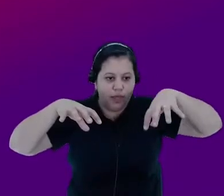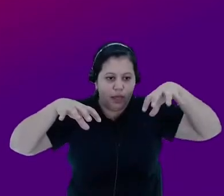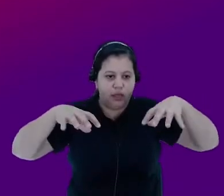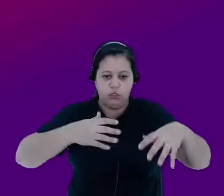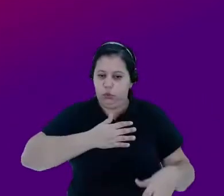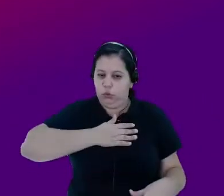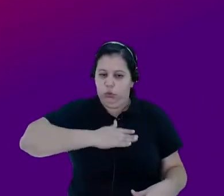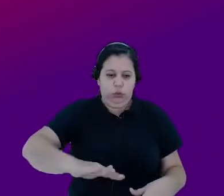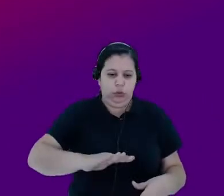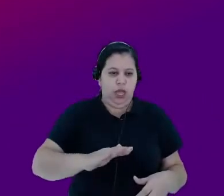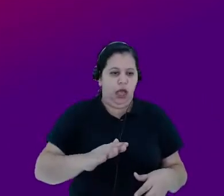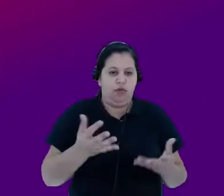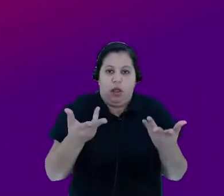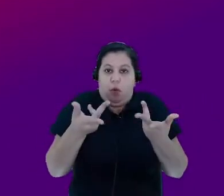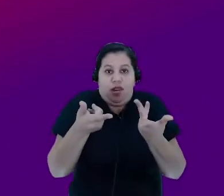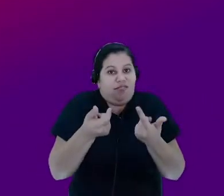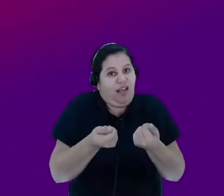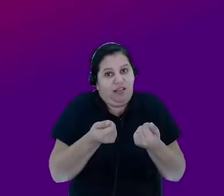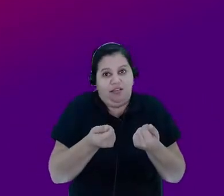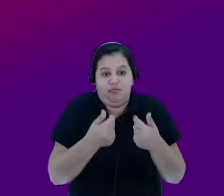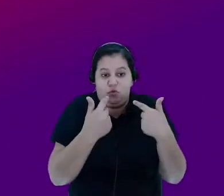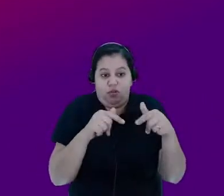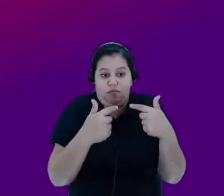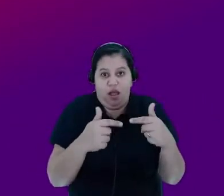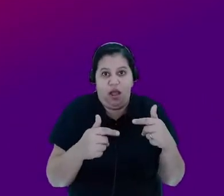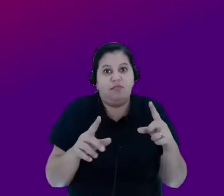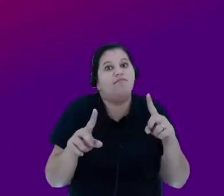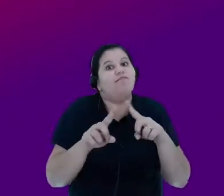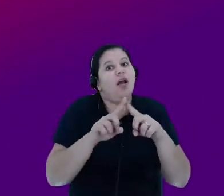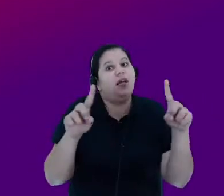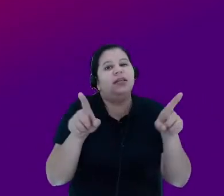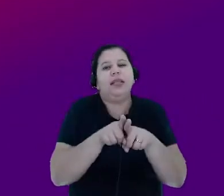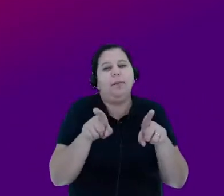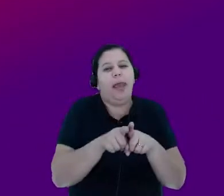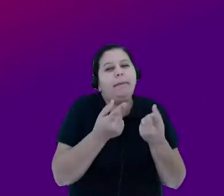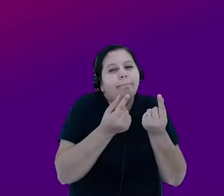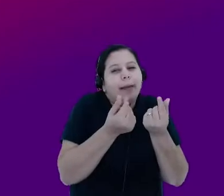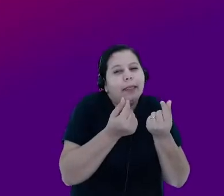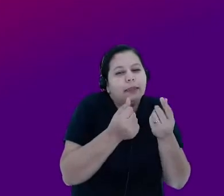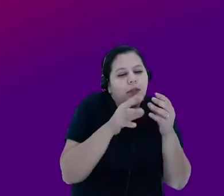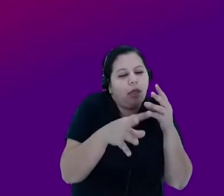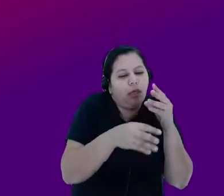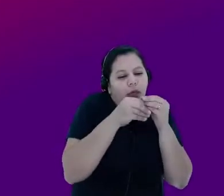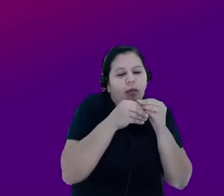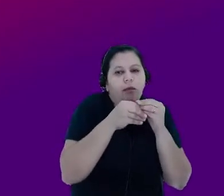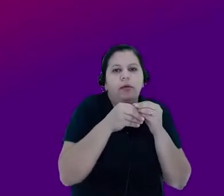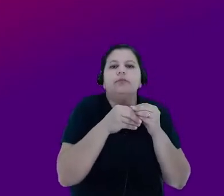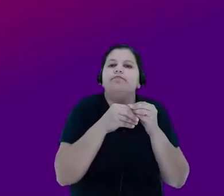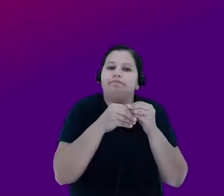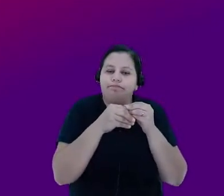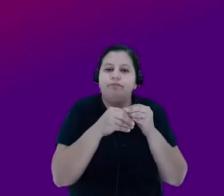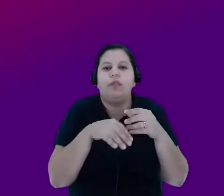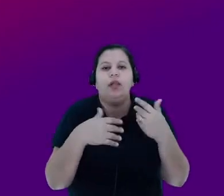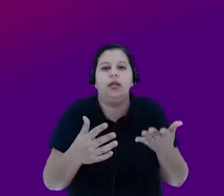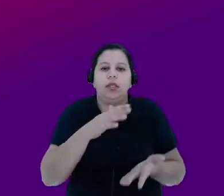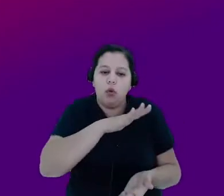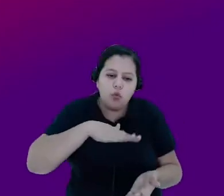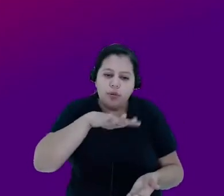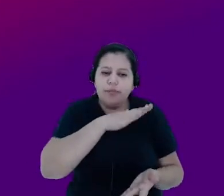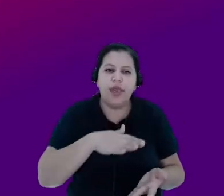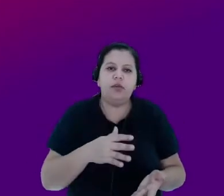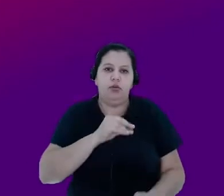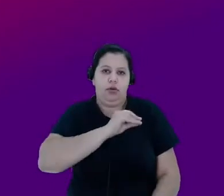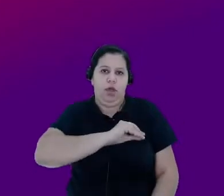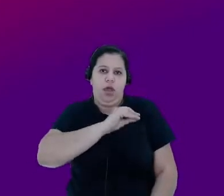do serviço e do atendimento, mas também falaram sobre preço. Então, o que é fundamental aqui? No ambiente de queda de renda,